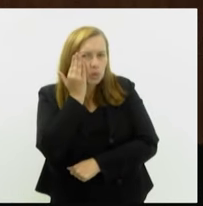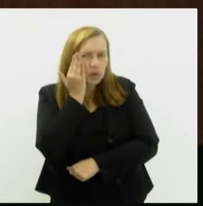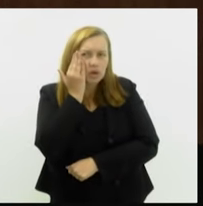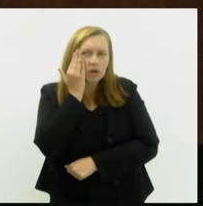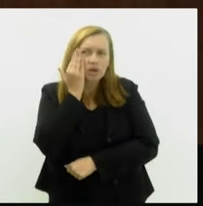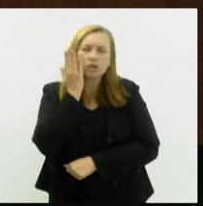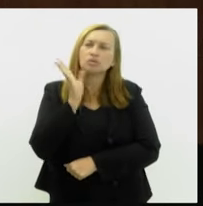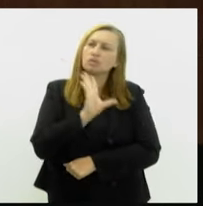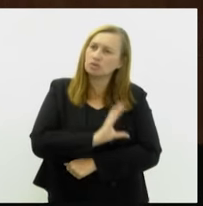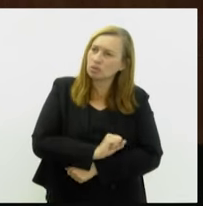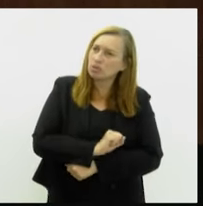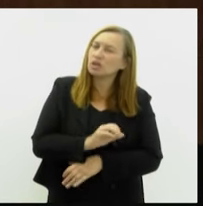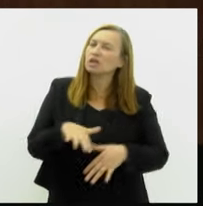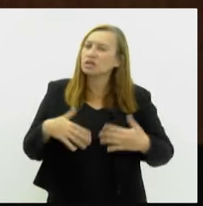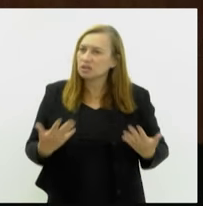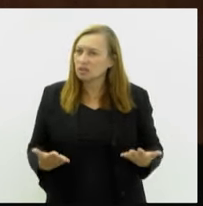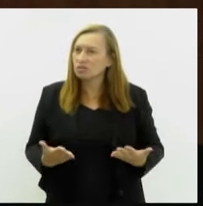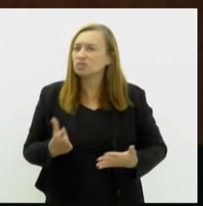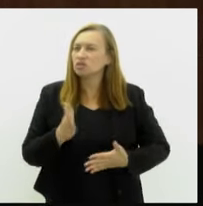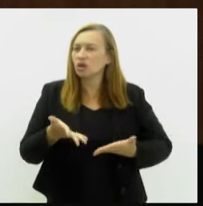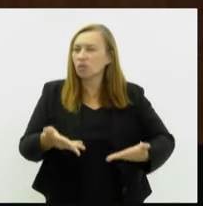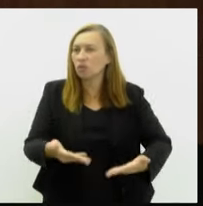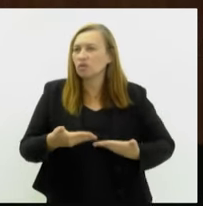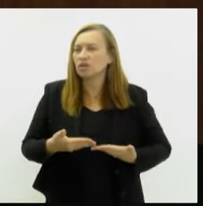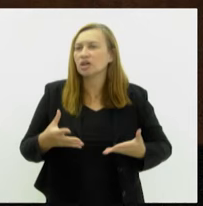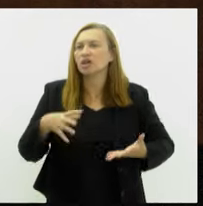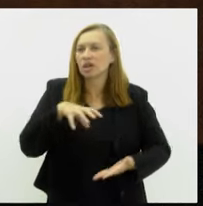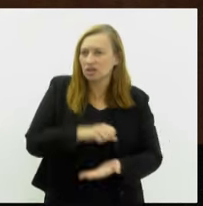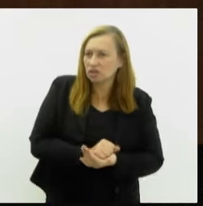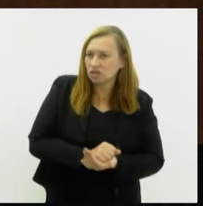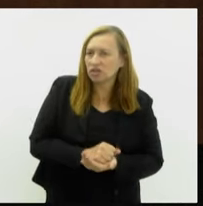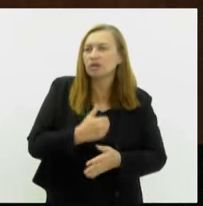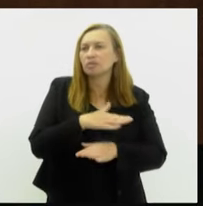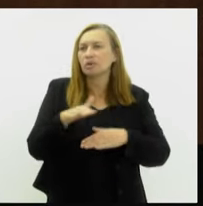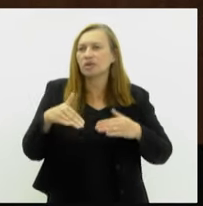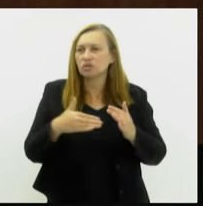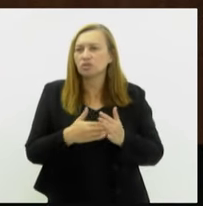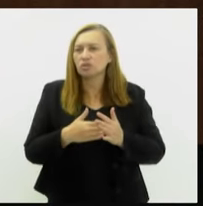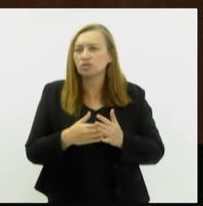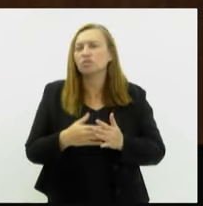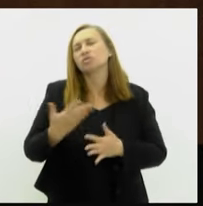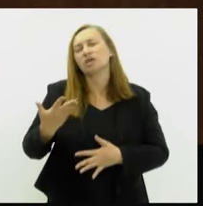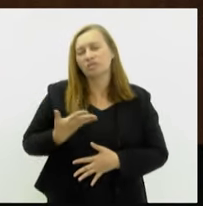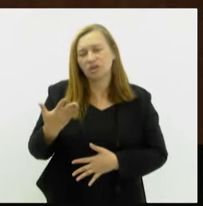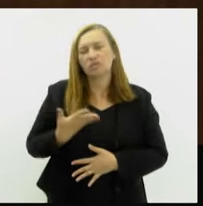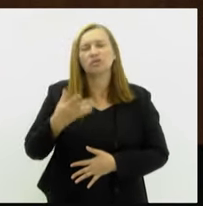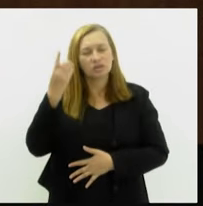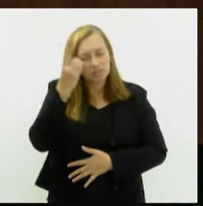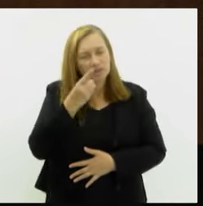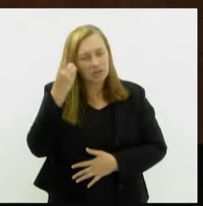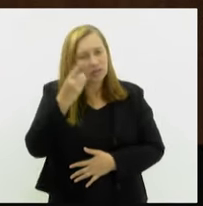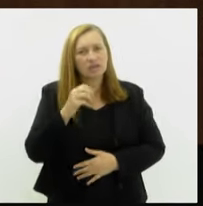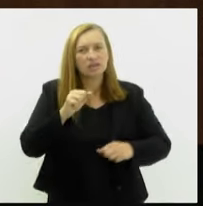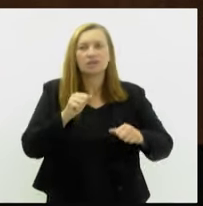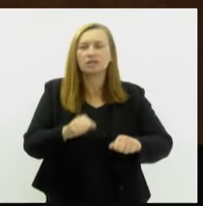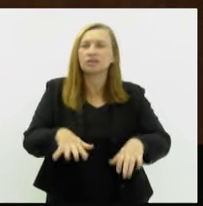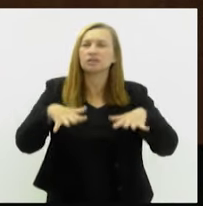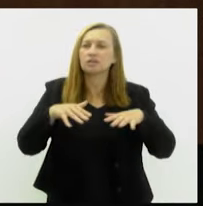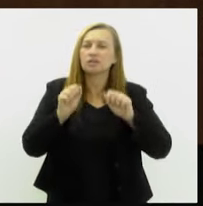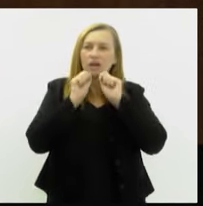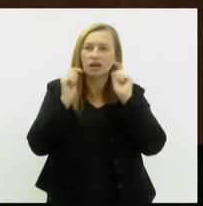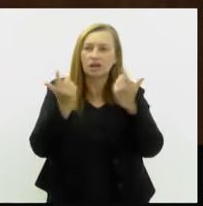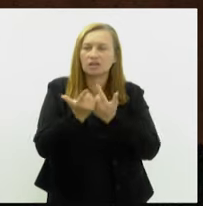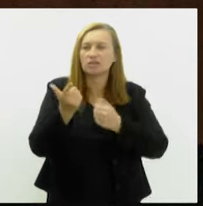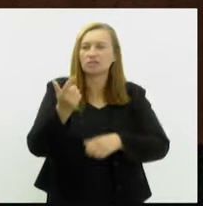nosso amor. Então fica aí já o convite registrado para todos os companheiros aqui da Assembleia Legislativa do